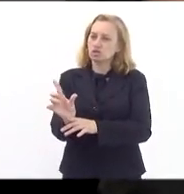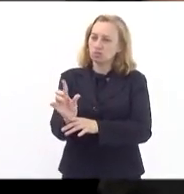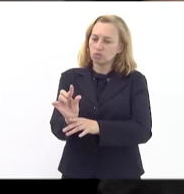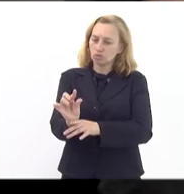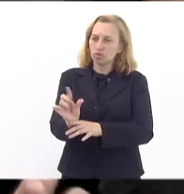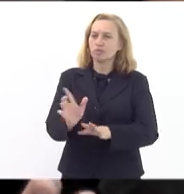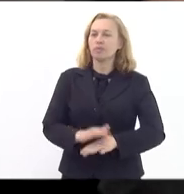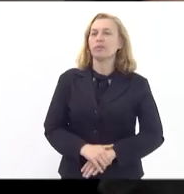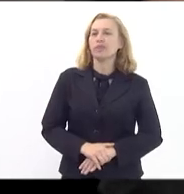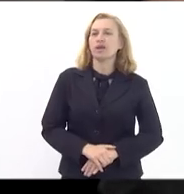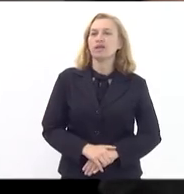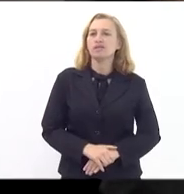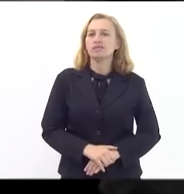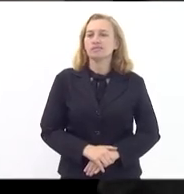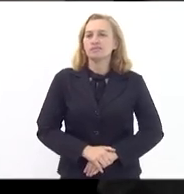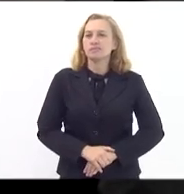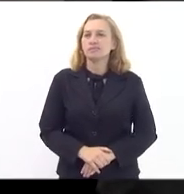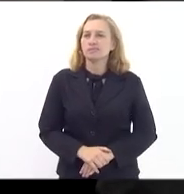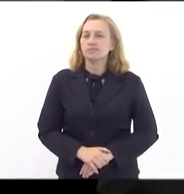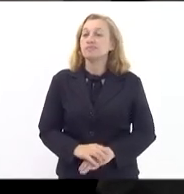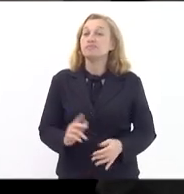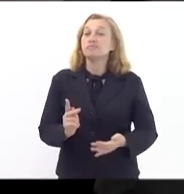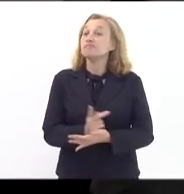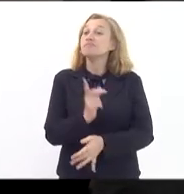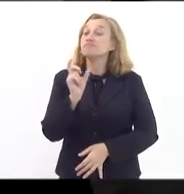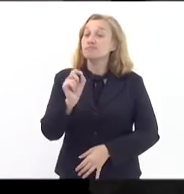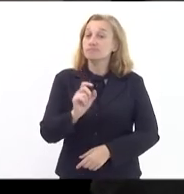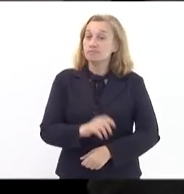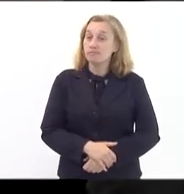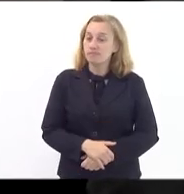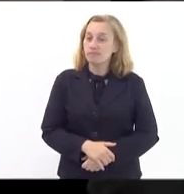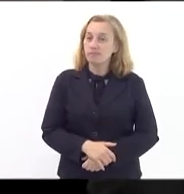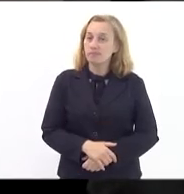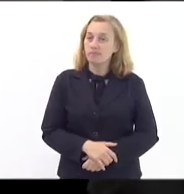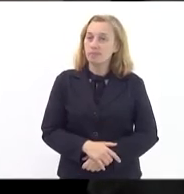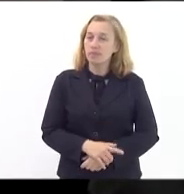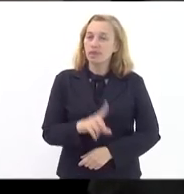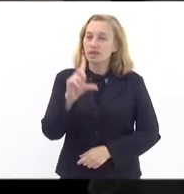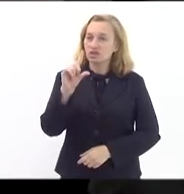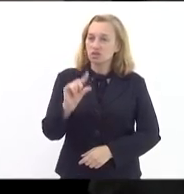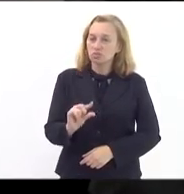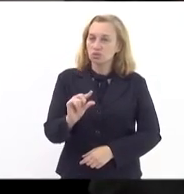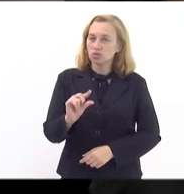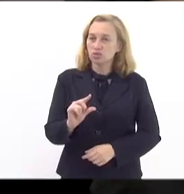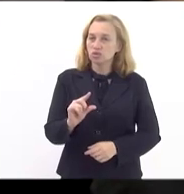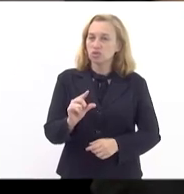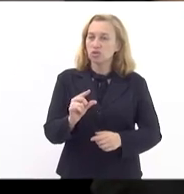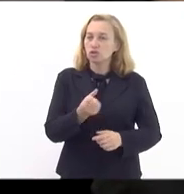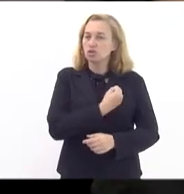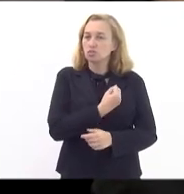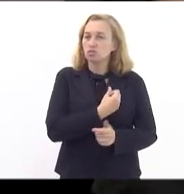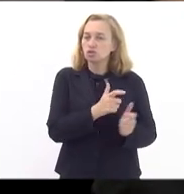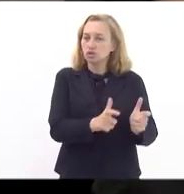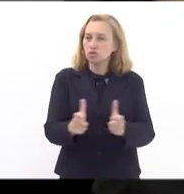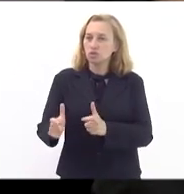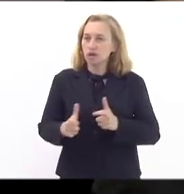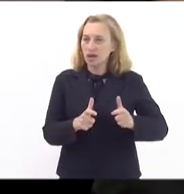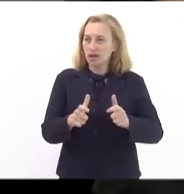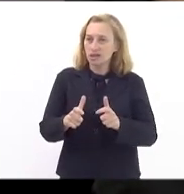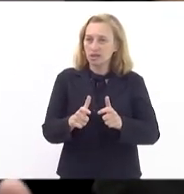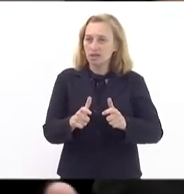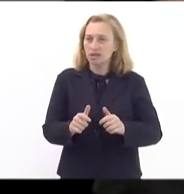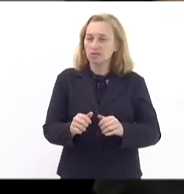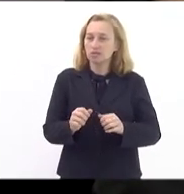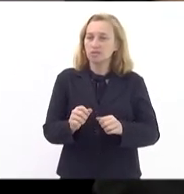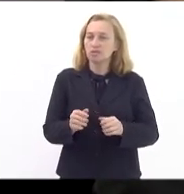de segurança isso acarreta o seguinte redução do número de lugares ofertados aumento